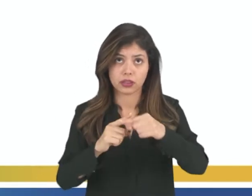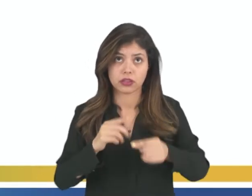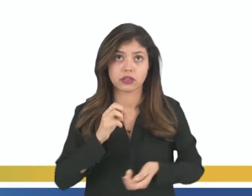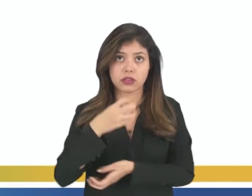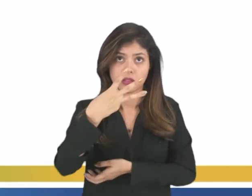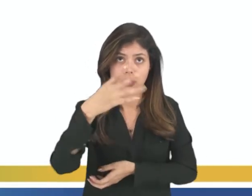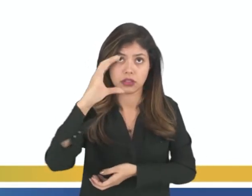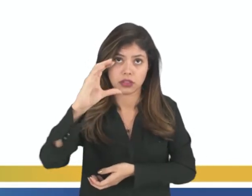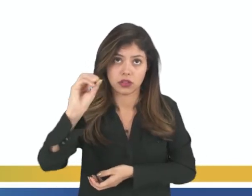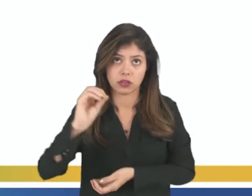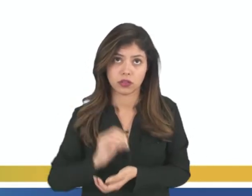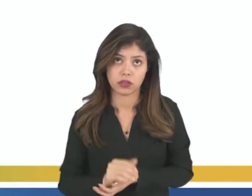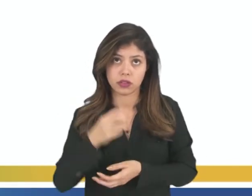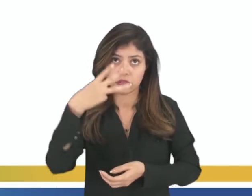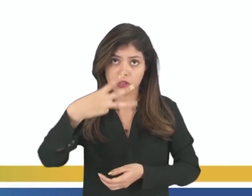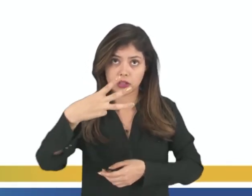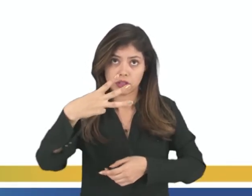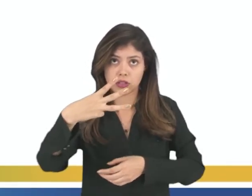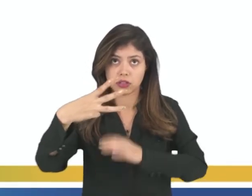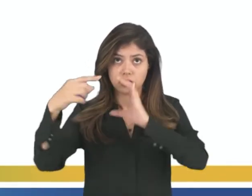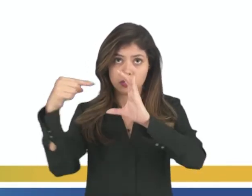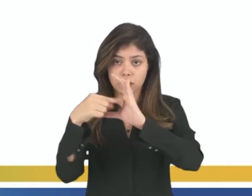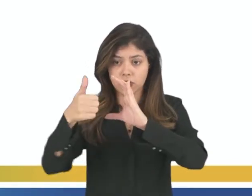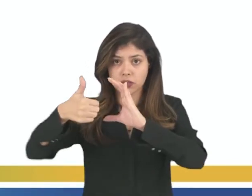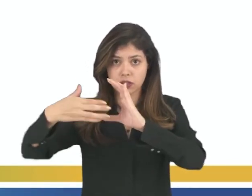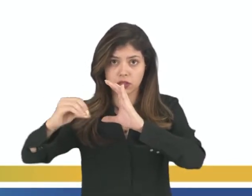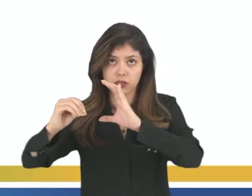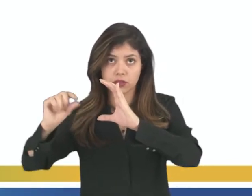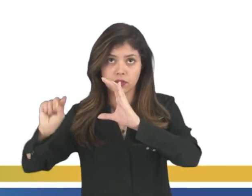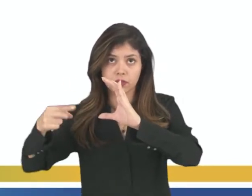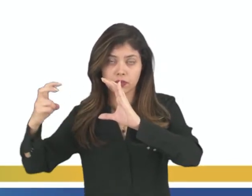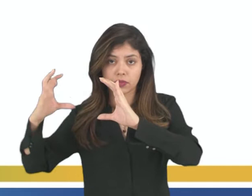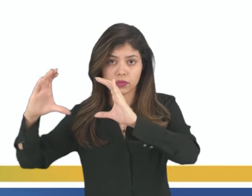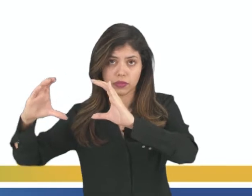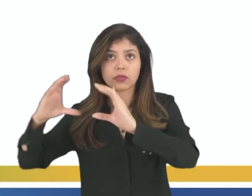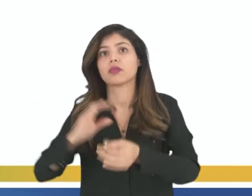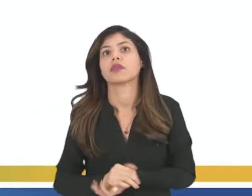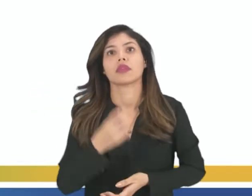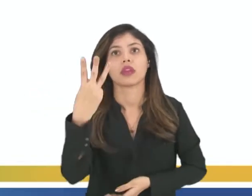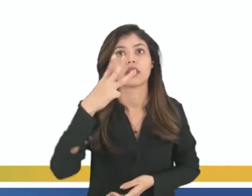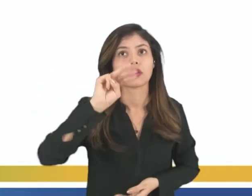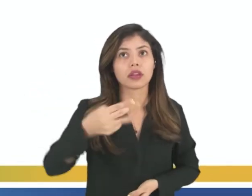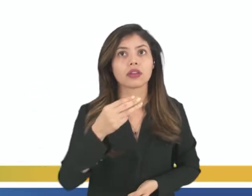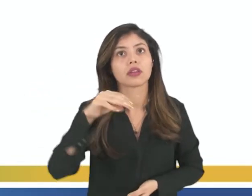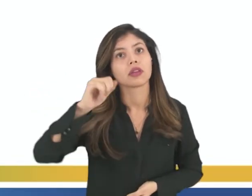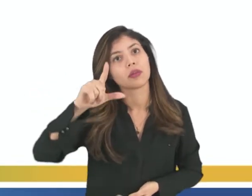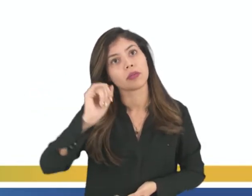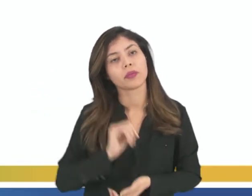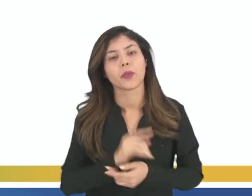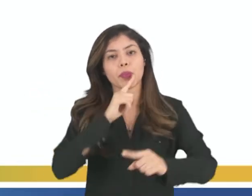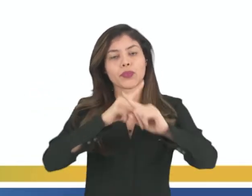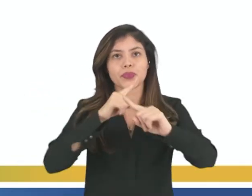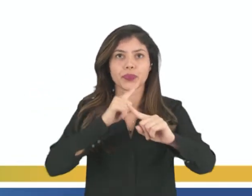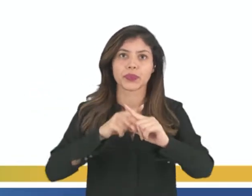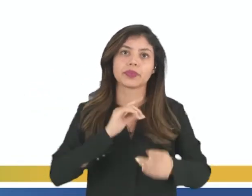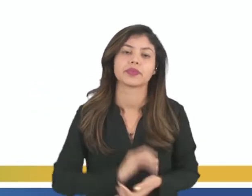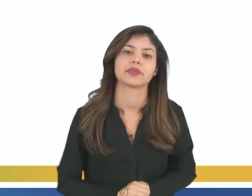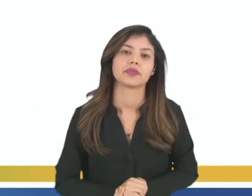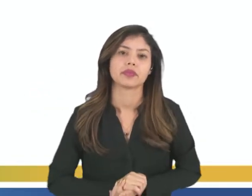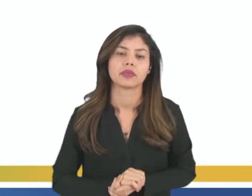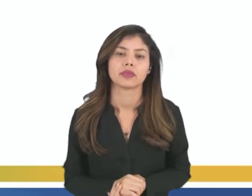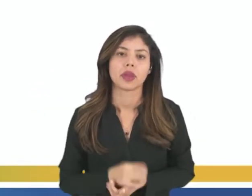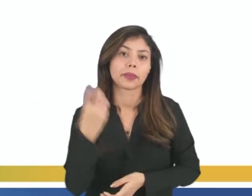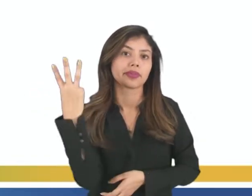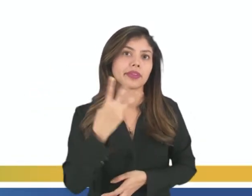do CO2, do monóxido, que é menos 110. Porém, são 3 mols. O que nós fizemos? Multiplicamos isso